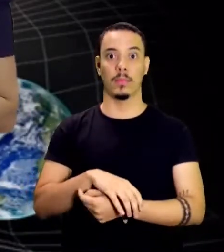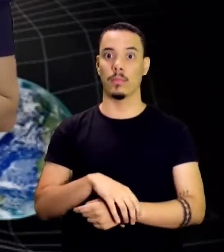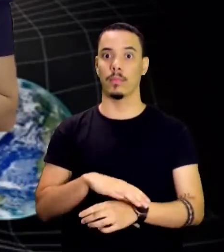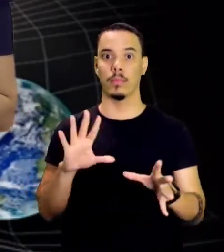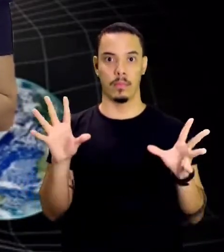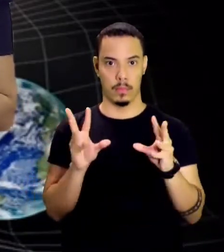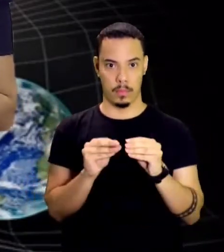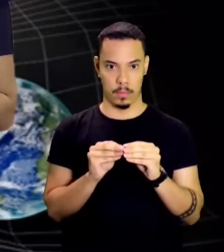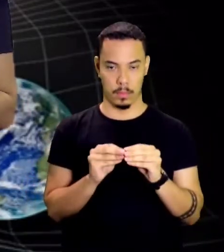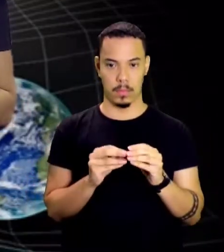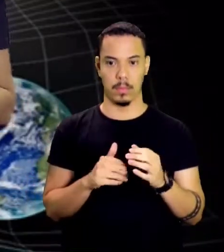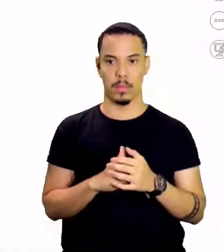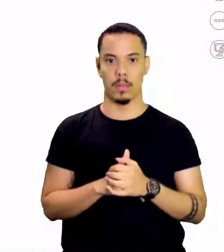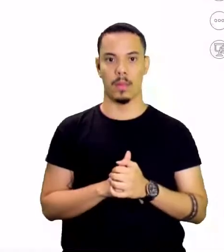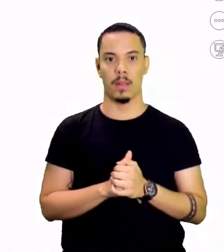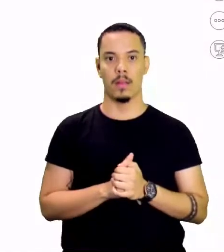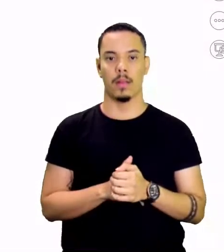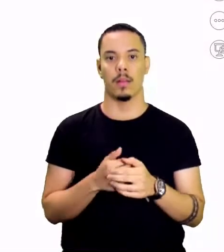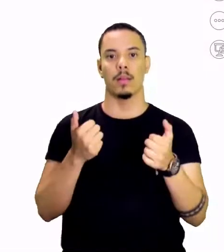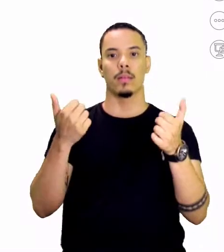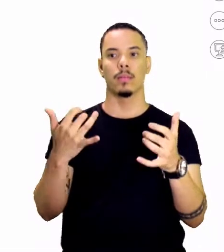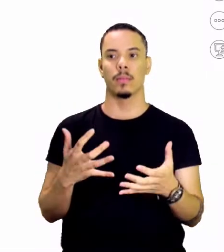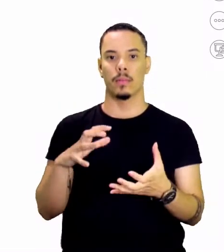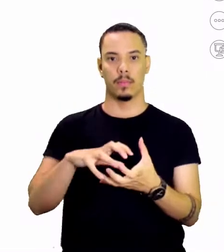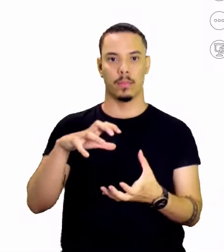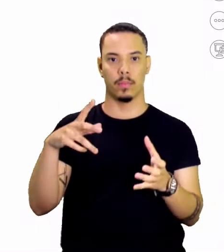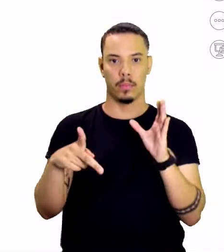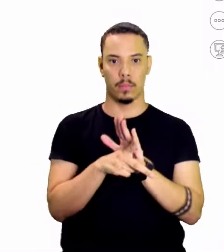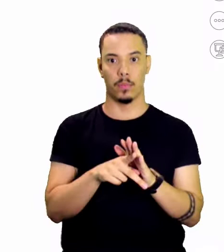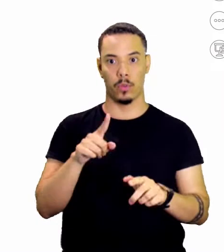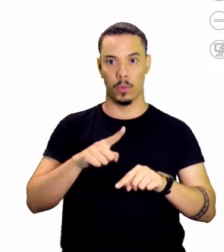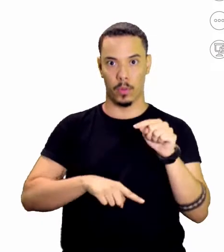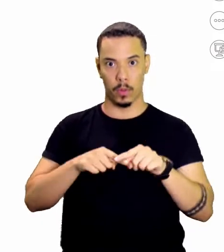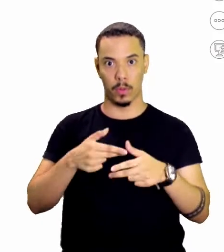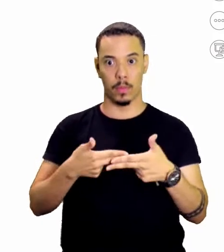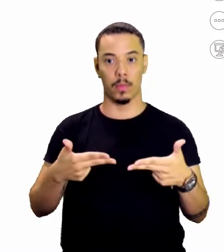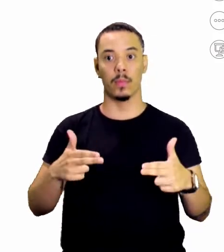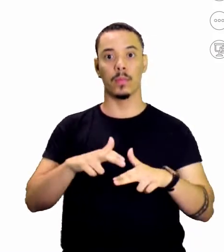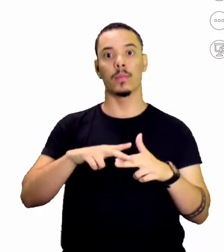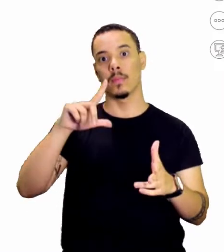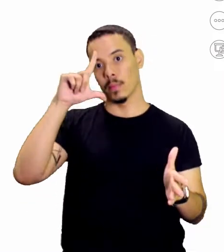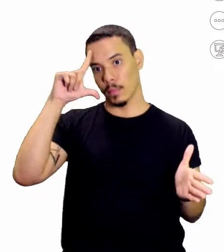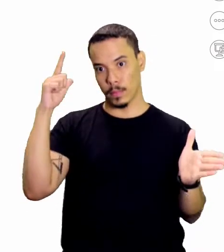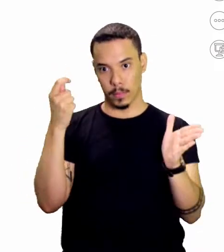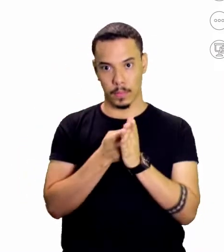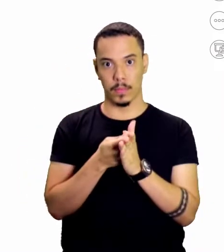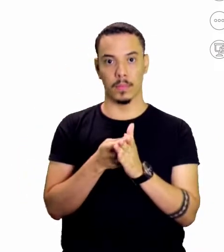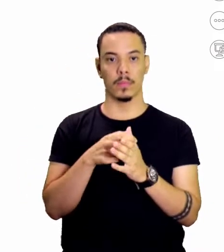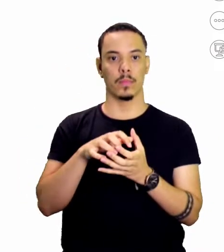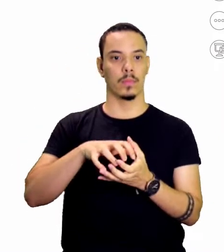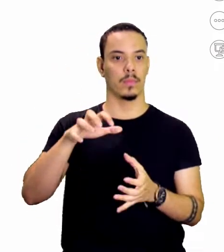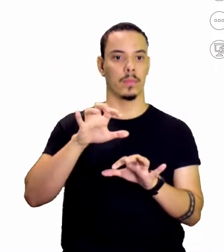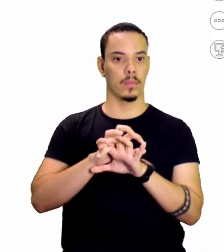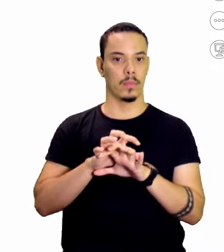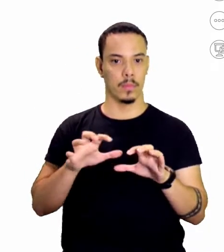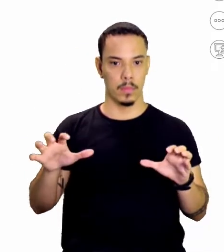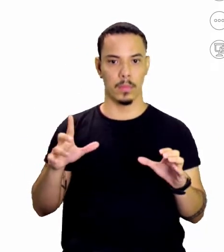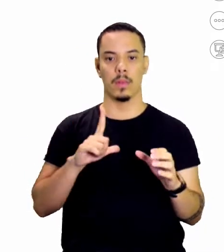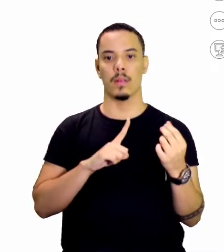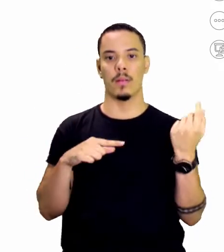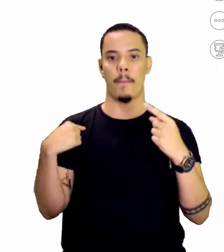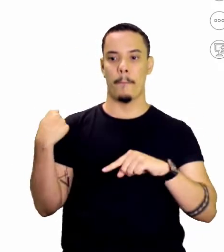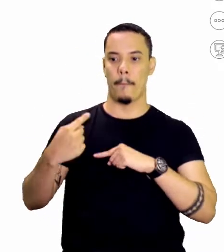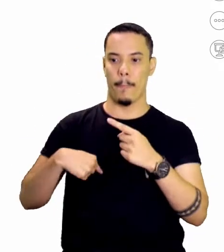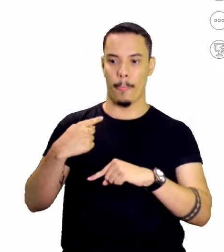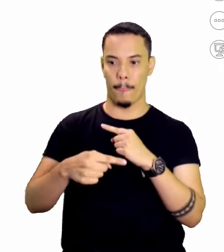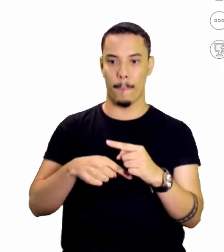falar então a falar da posição do objeto correto então para determinar a posição de um corpo em uma dada